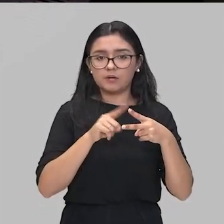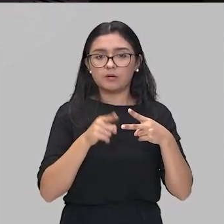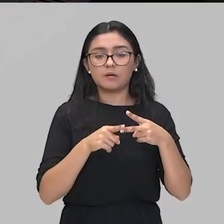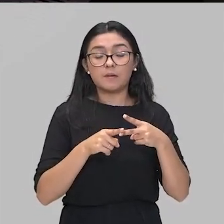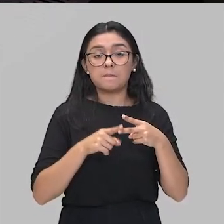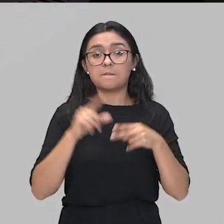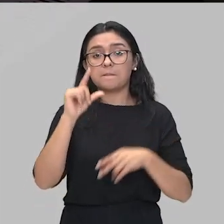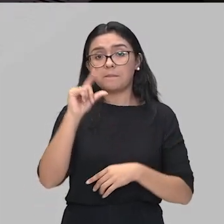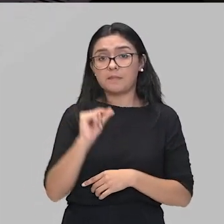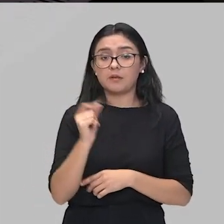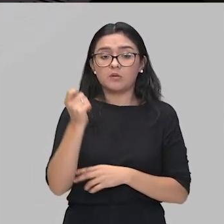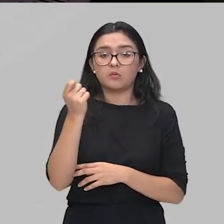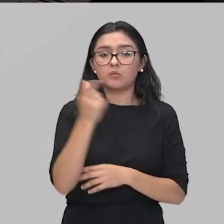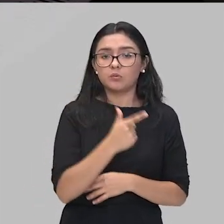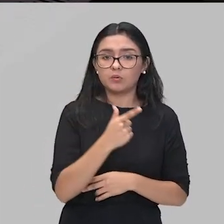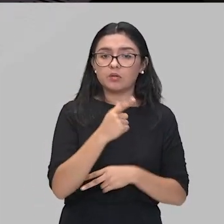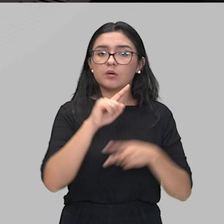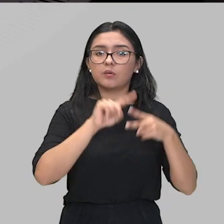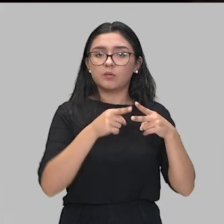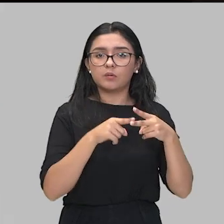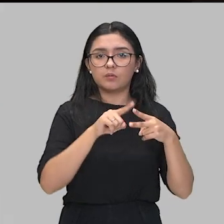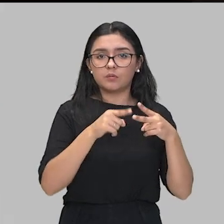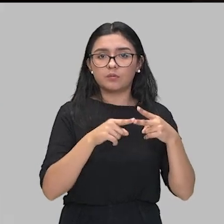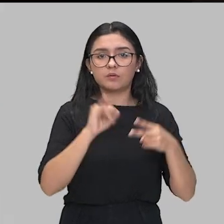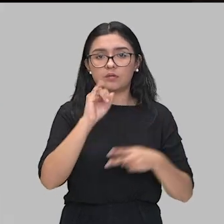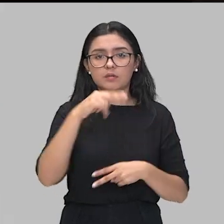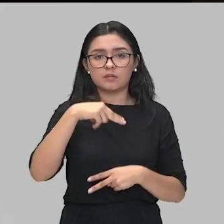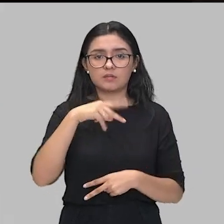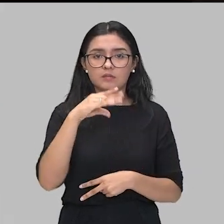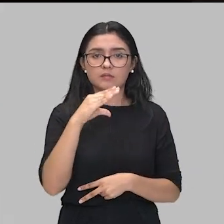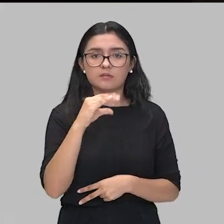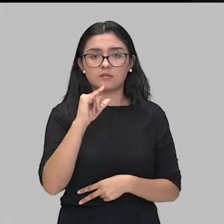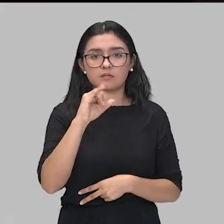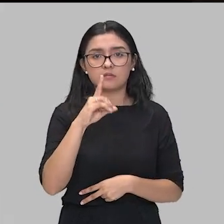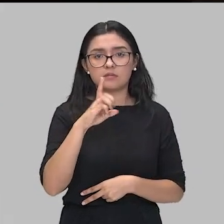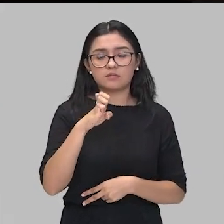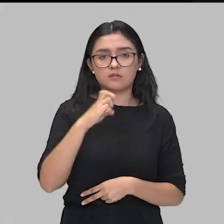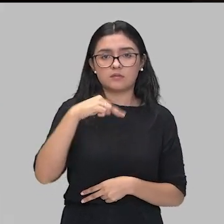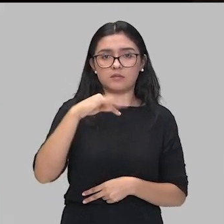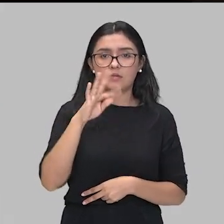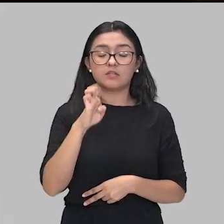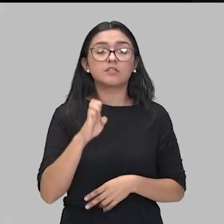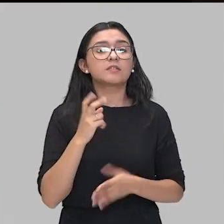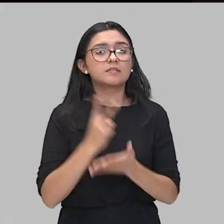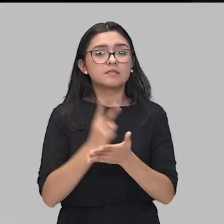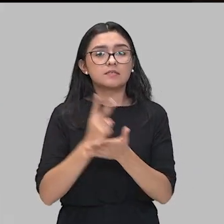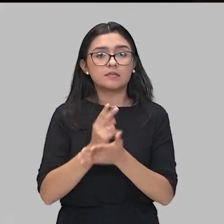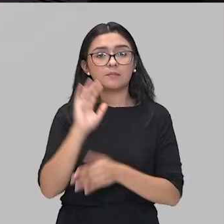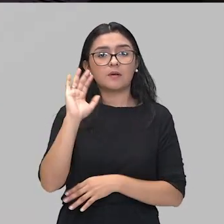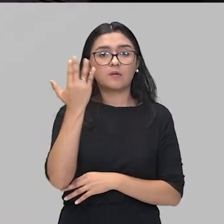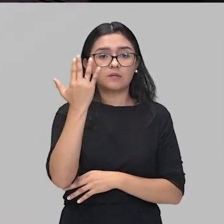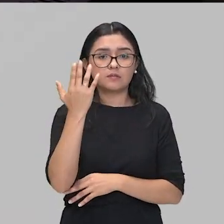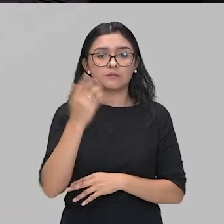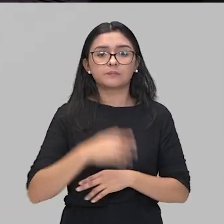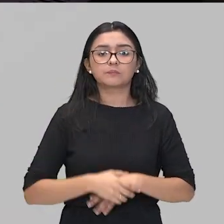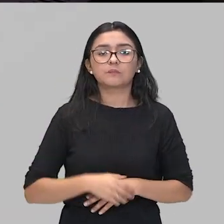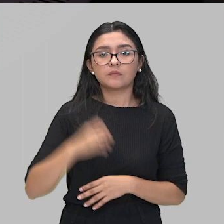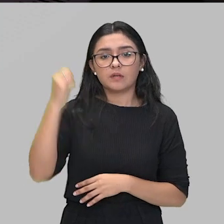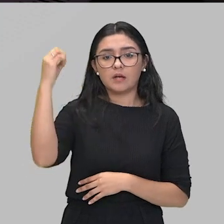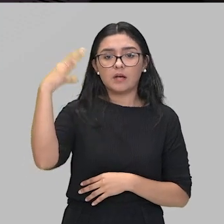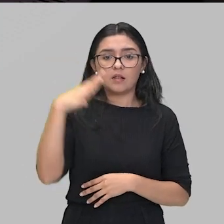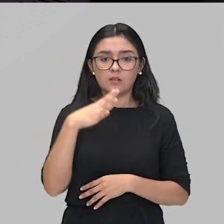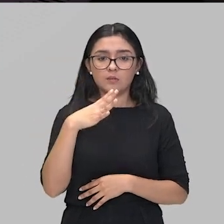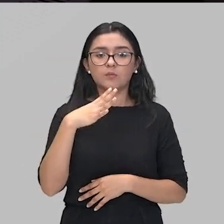menor que o ângulo incidente. Isso sempre acontece quando a luz sai de um meio